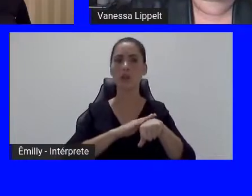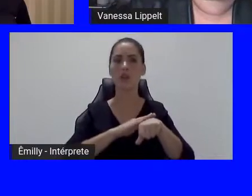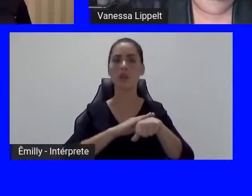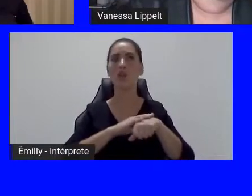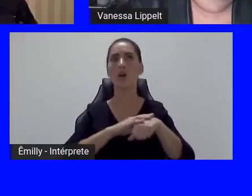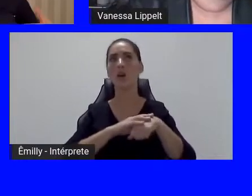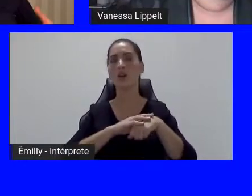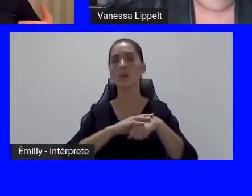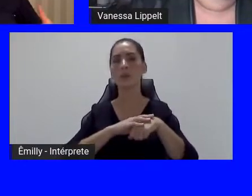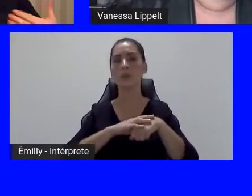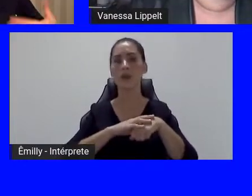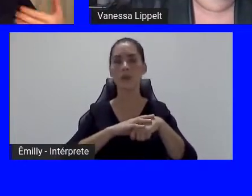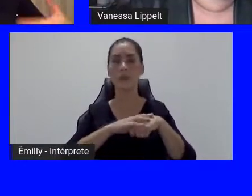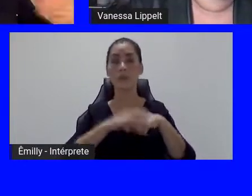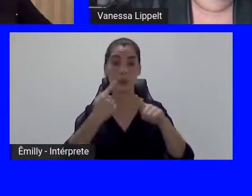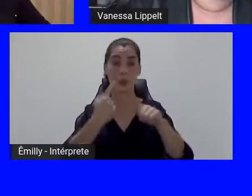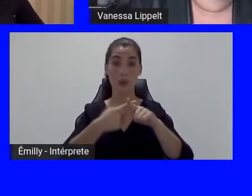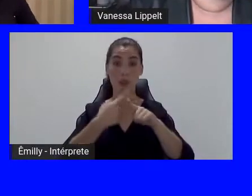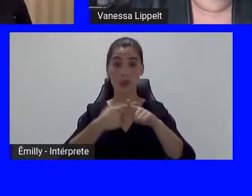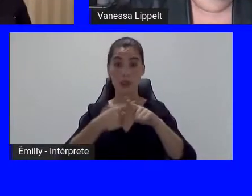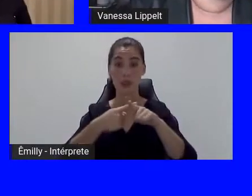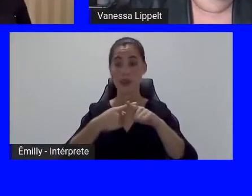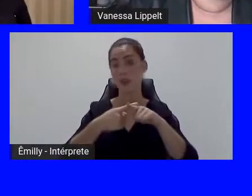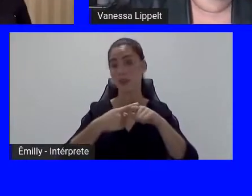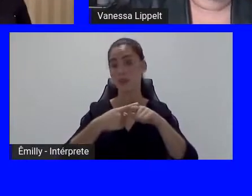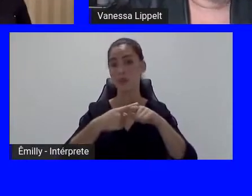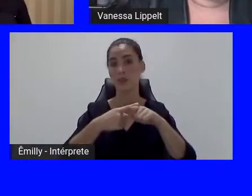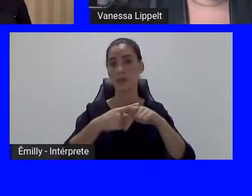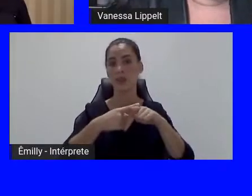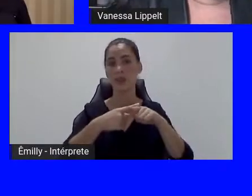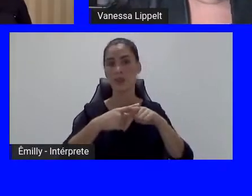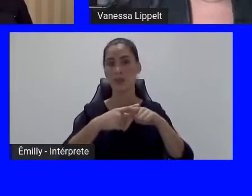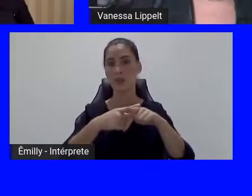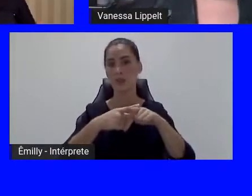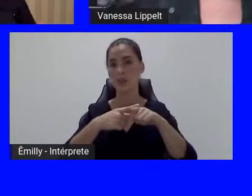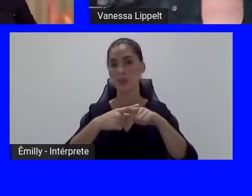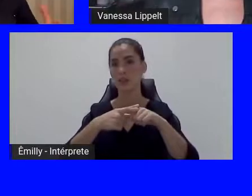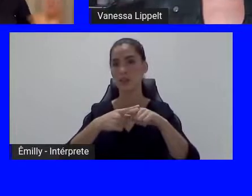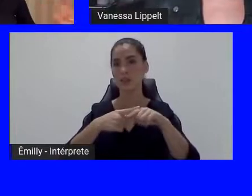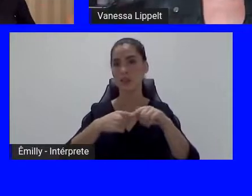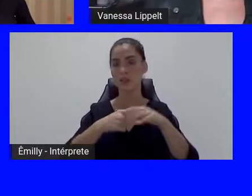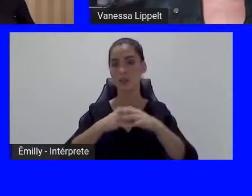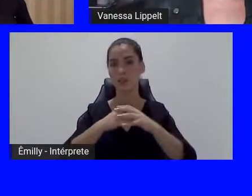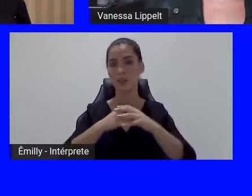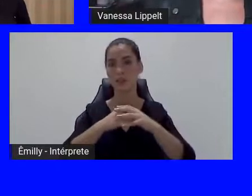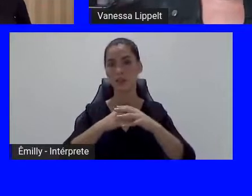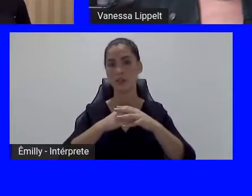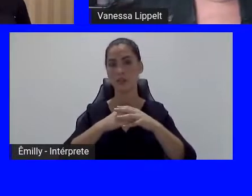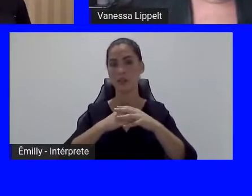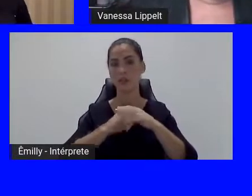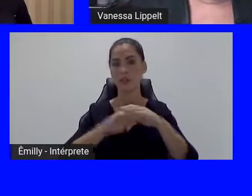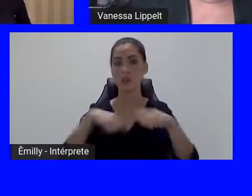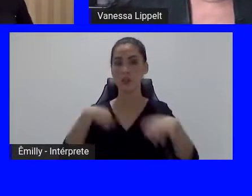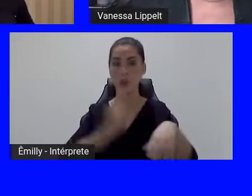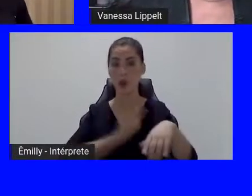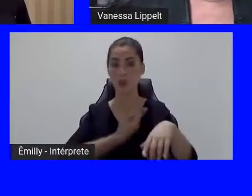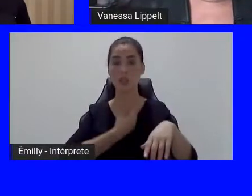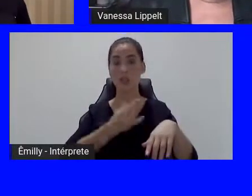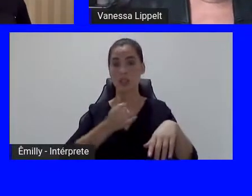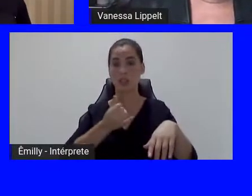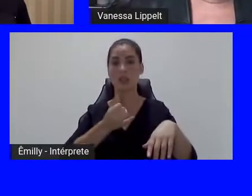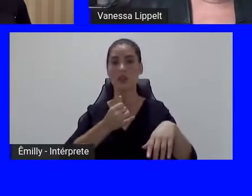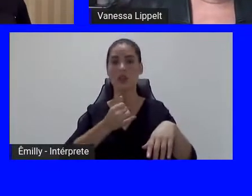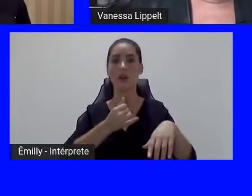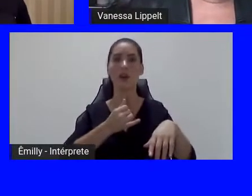estar podendo gastando energia em cima de questões que, repito, né, não são o que